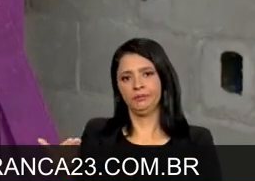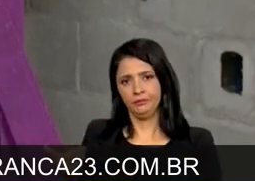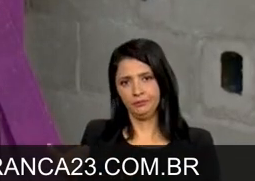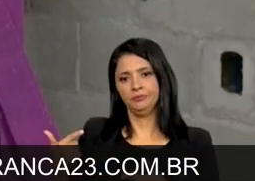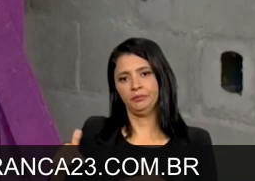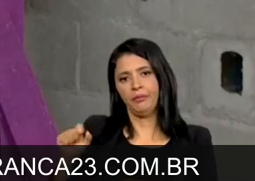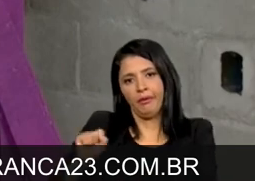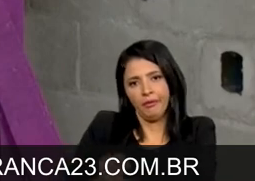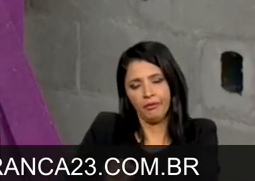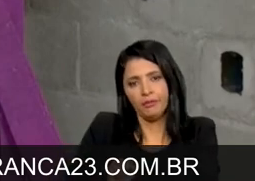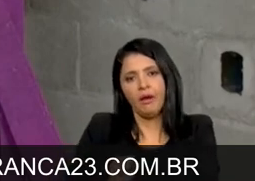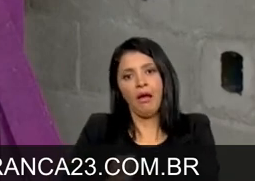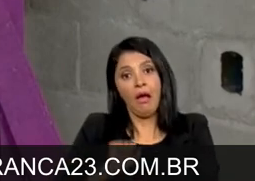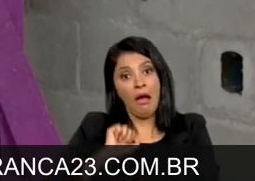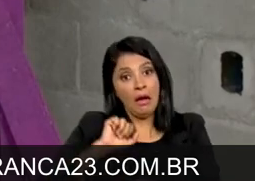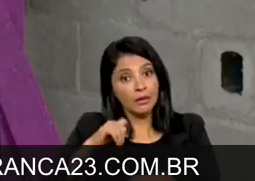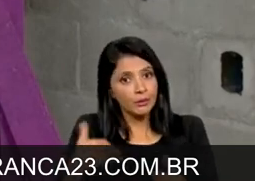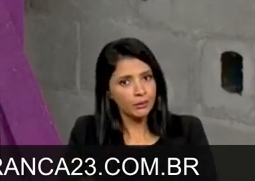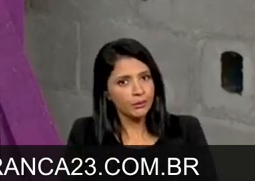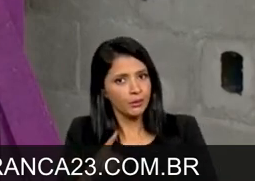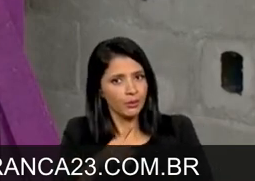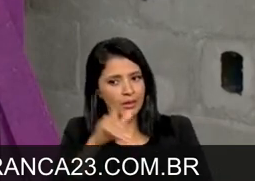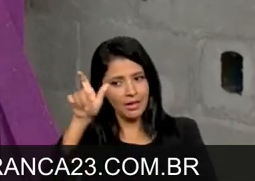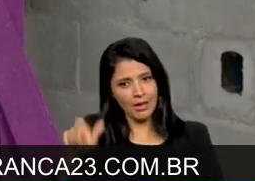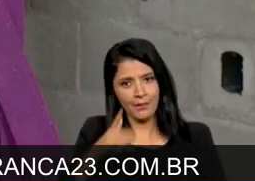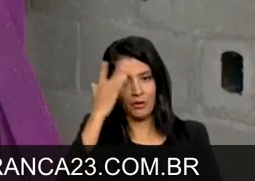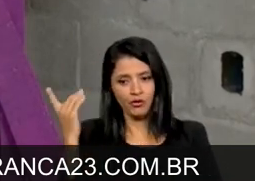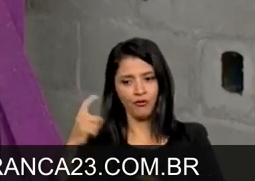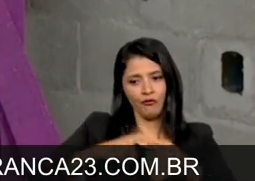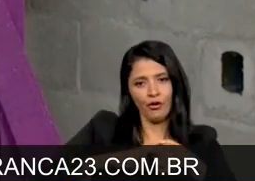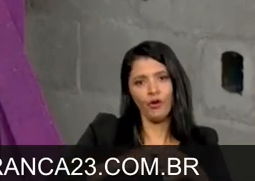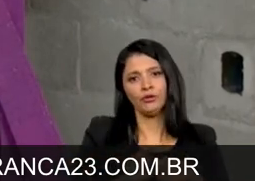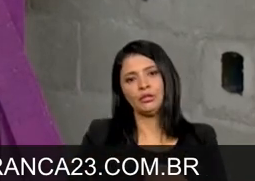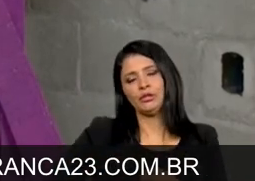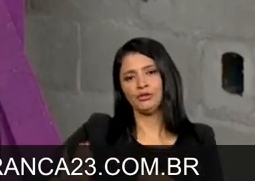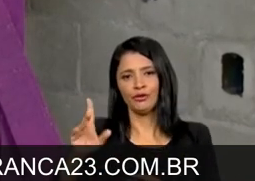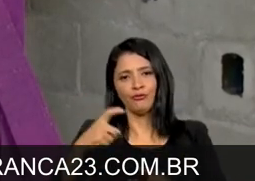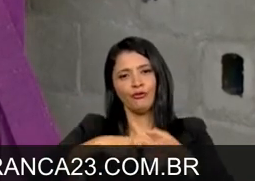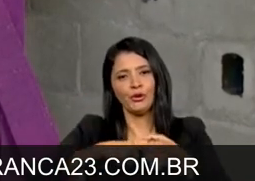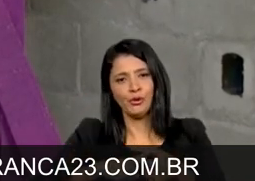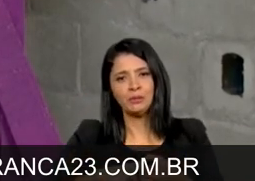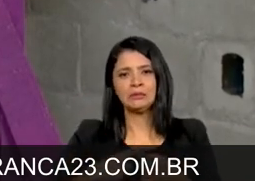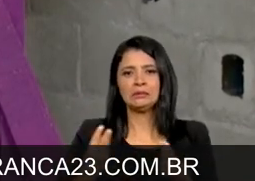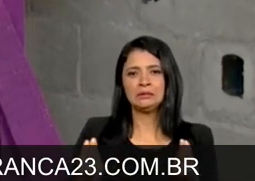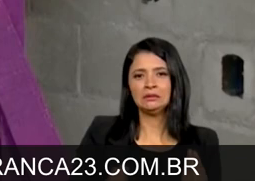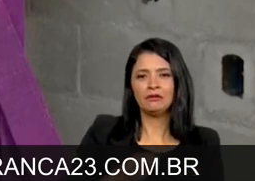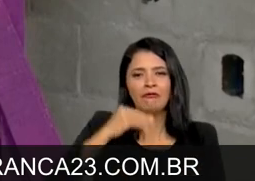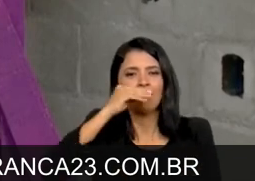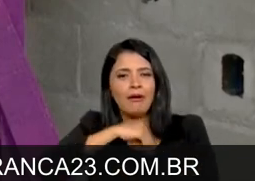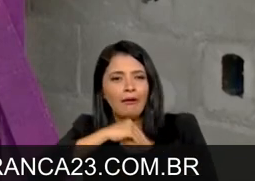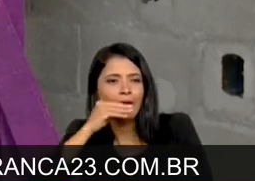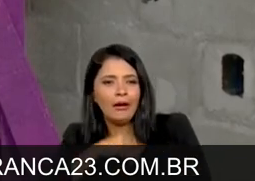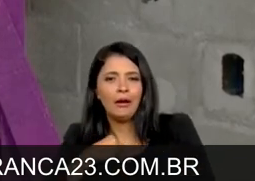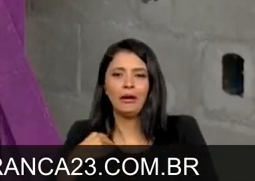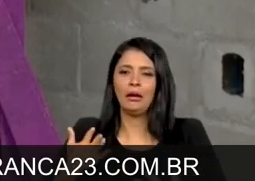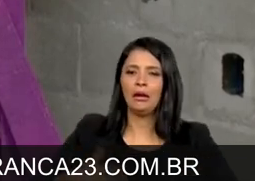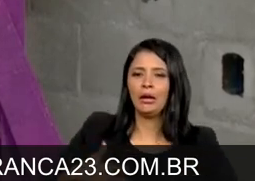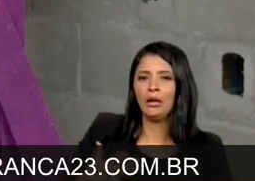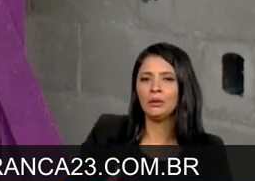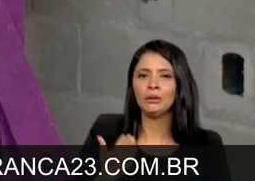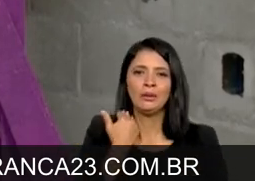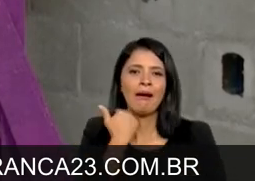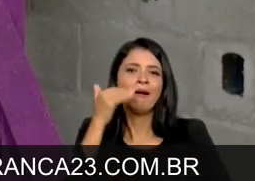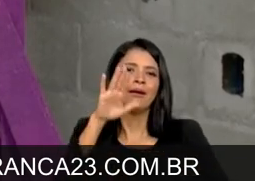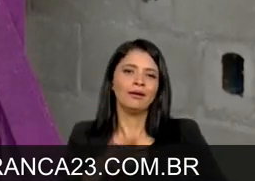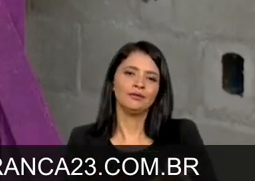né? E quando o colaborador volta, em geral ele volta mais enfraquecido, às